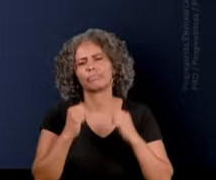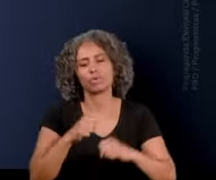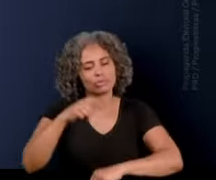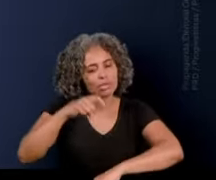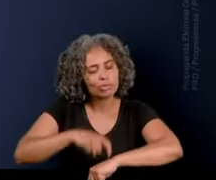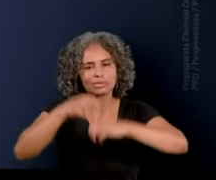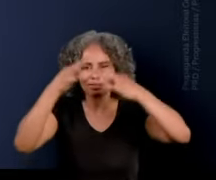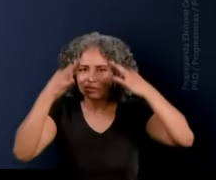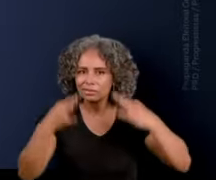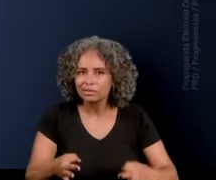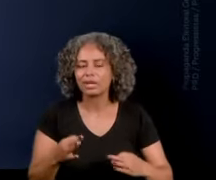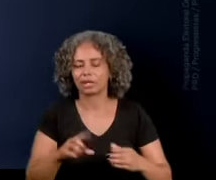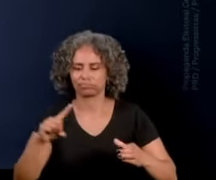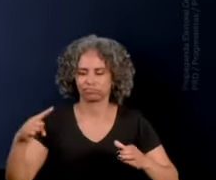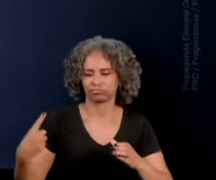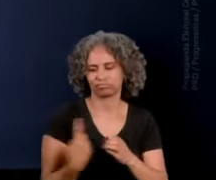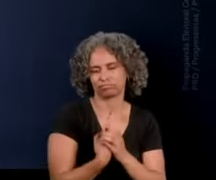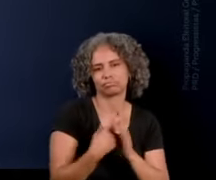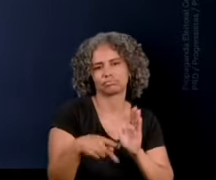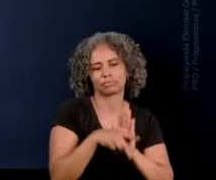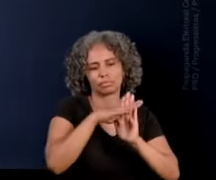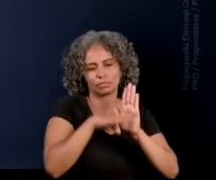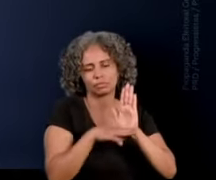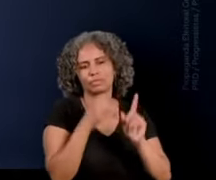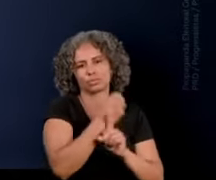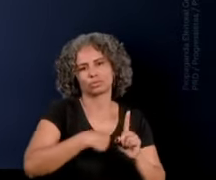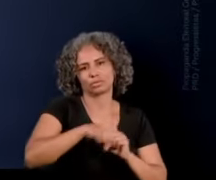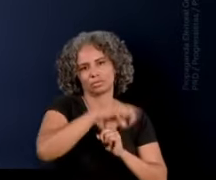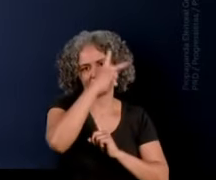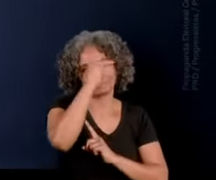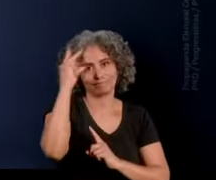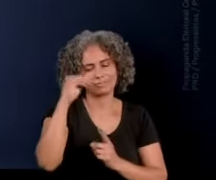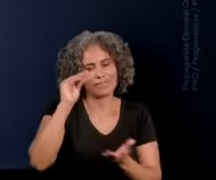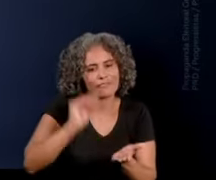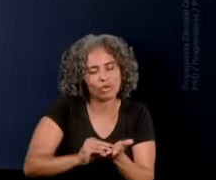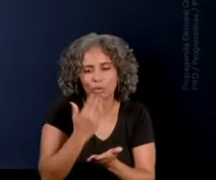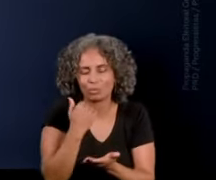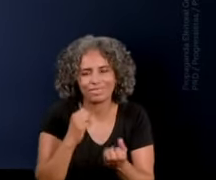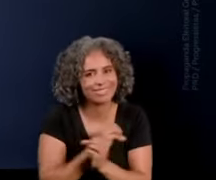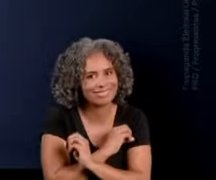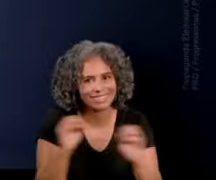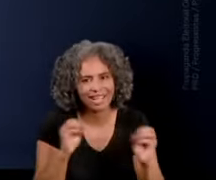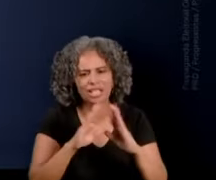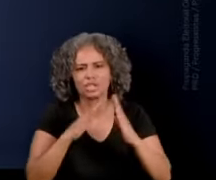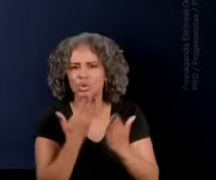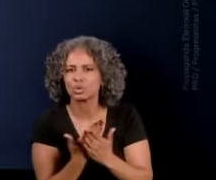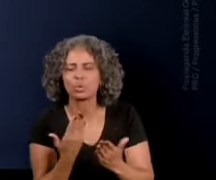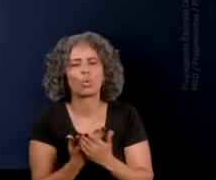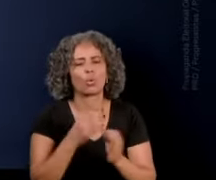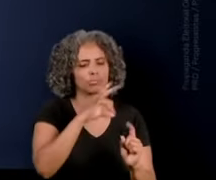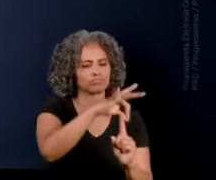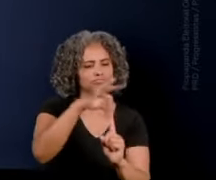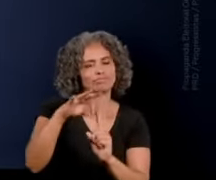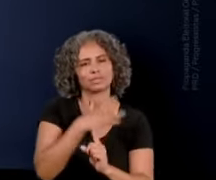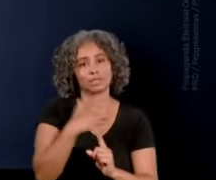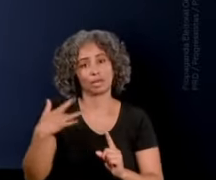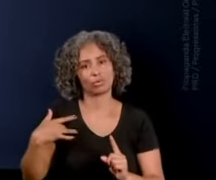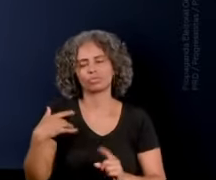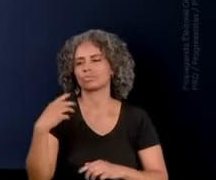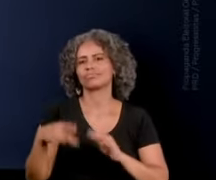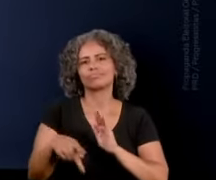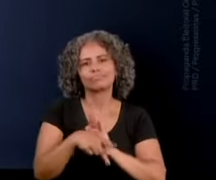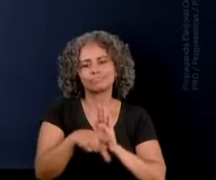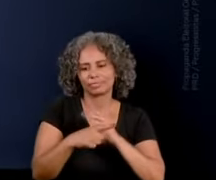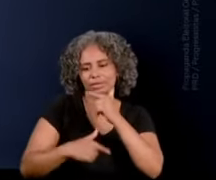prefeitura para que nada falte. Quanto às escolas, unidades de saúde e outros serviços públicos, Ricardo colocou geradores